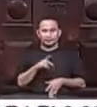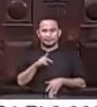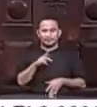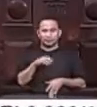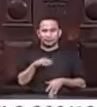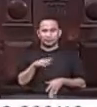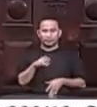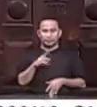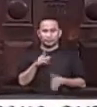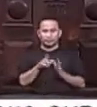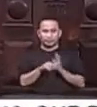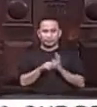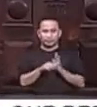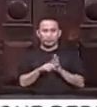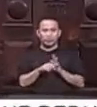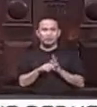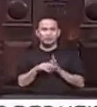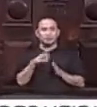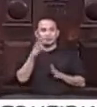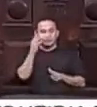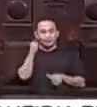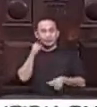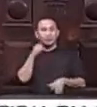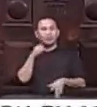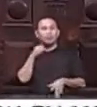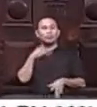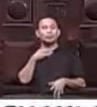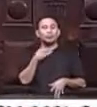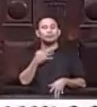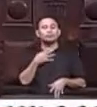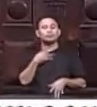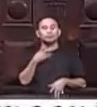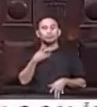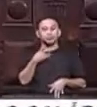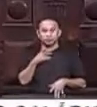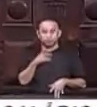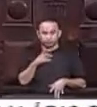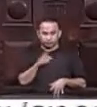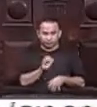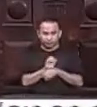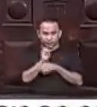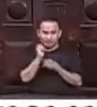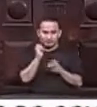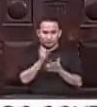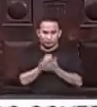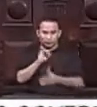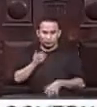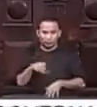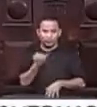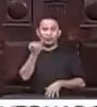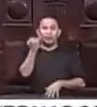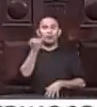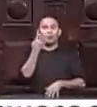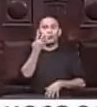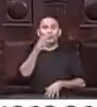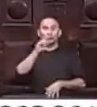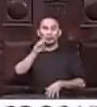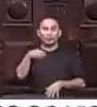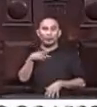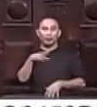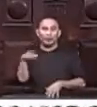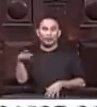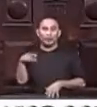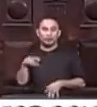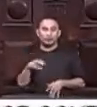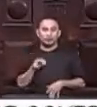atrasado. Sabe quanto o Estado pagou de juros por ter atrasado o salário do secretário de Educação? 4 mil reais. Eu